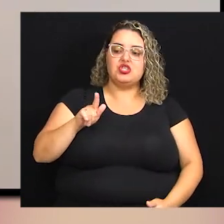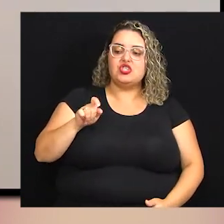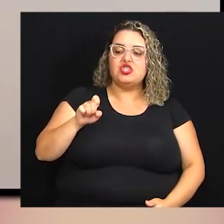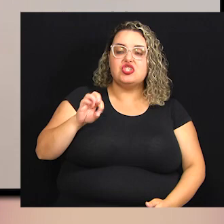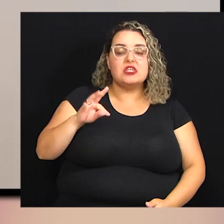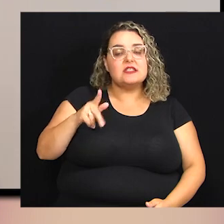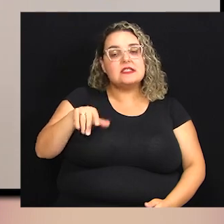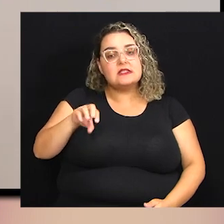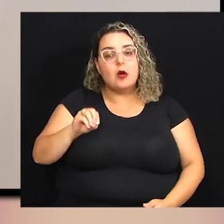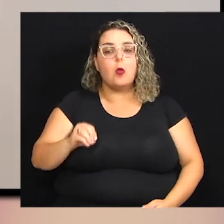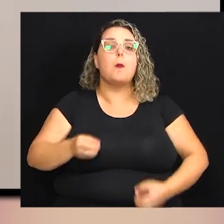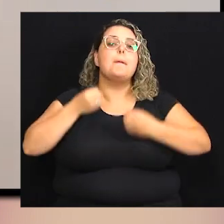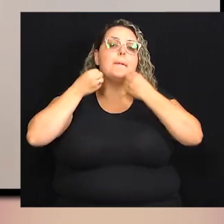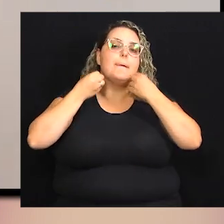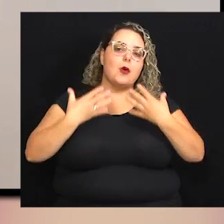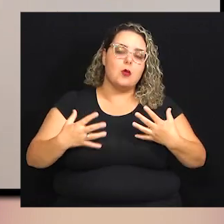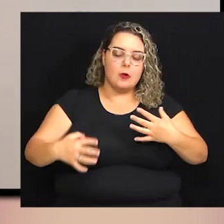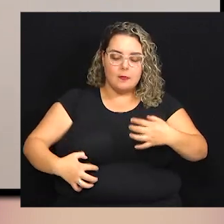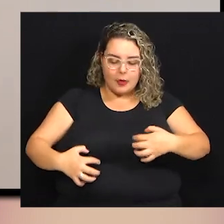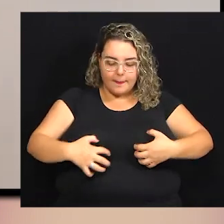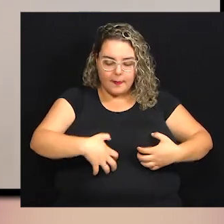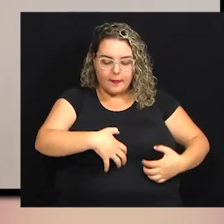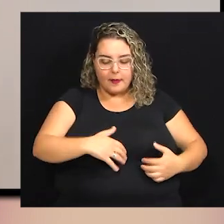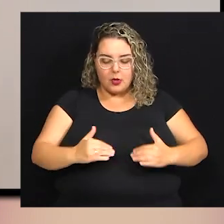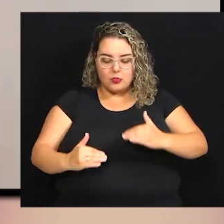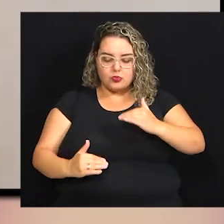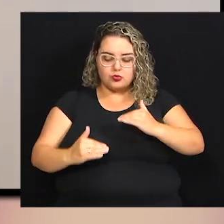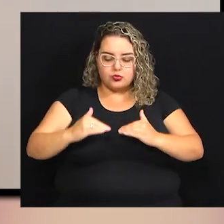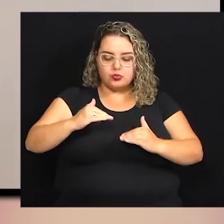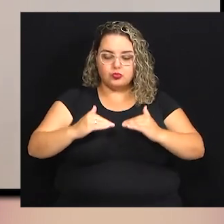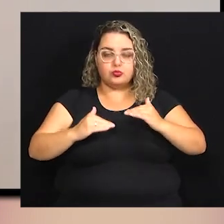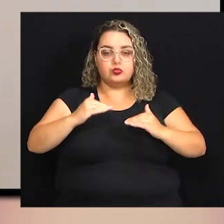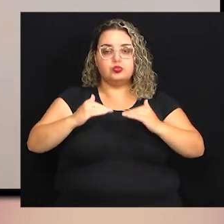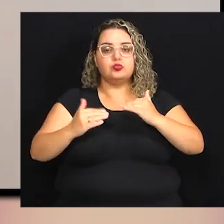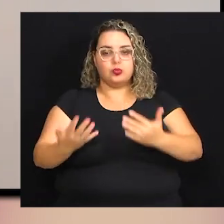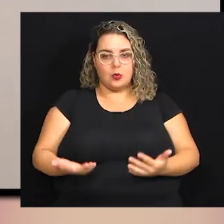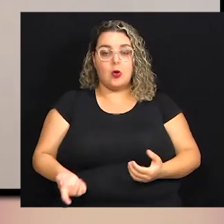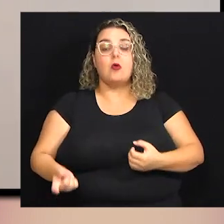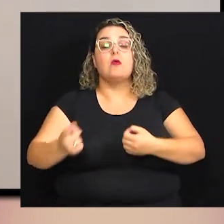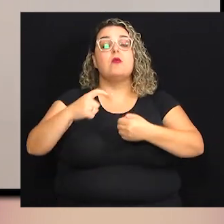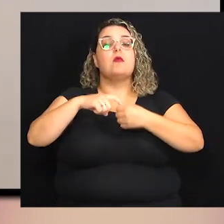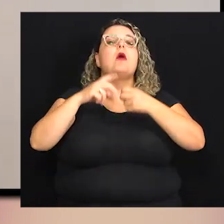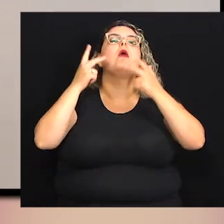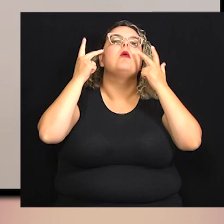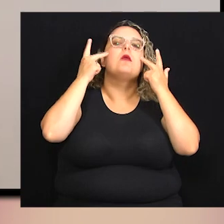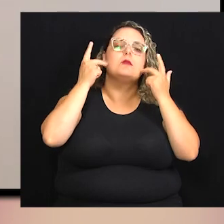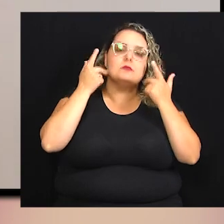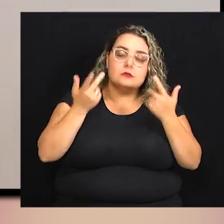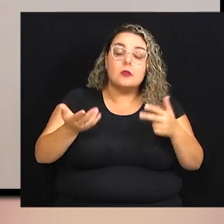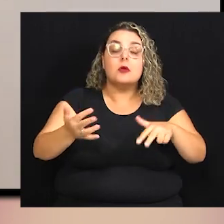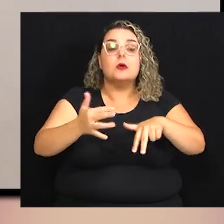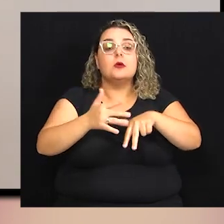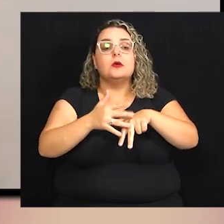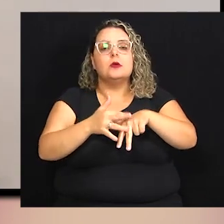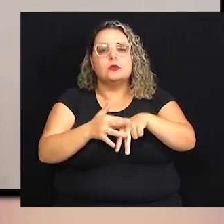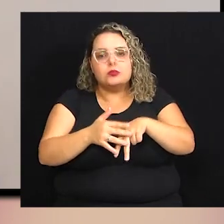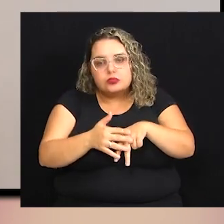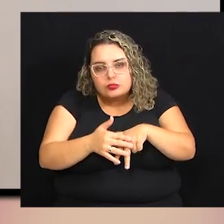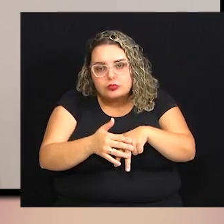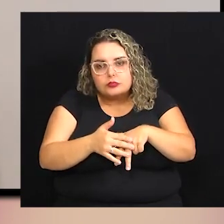digestibilidade boa, todos os órgãos voltam a se equilibrar, voltam ao normal. E aí o